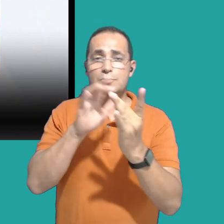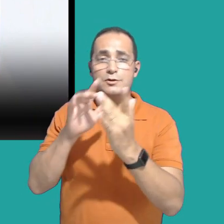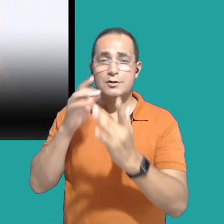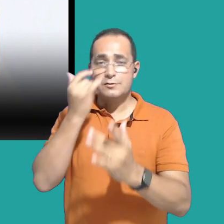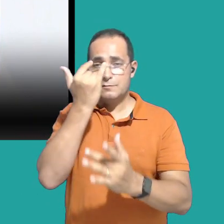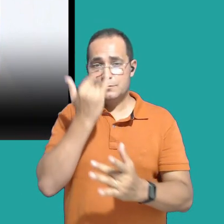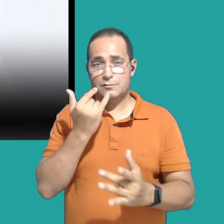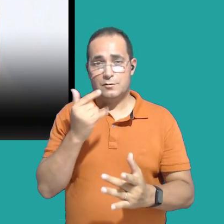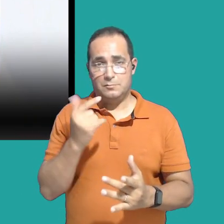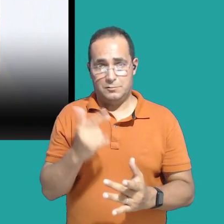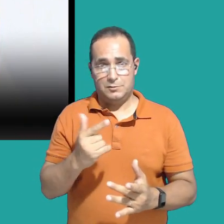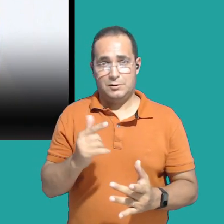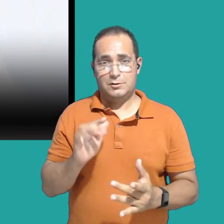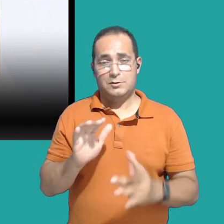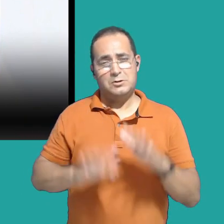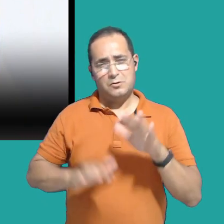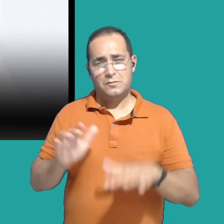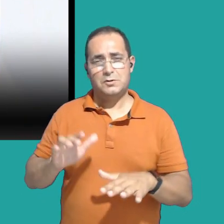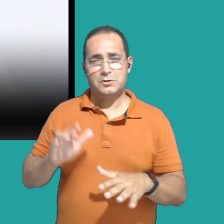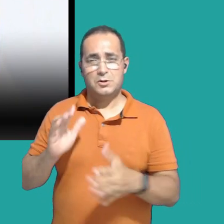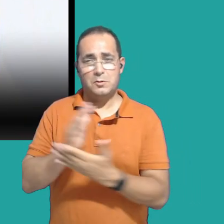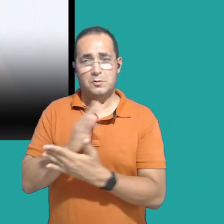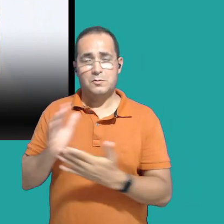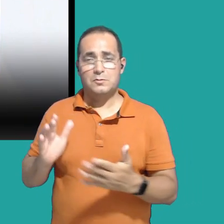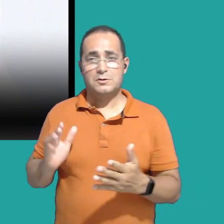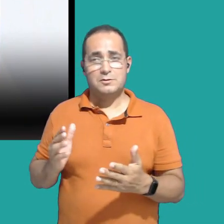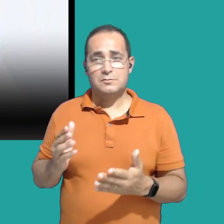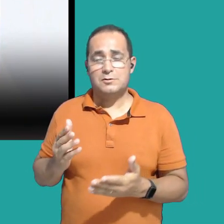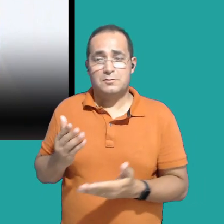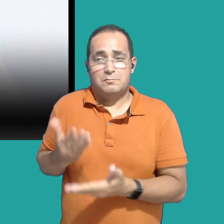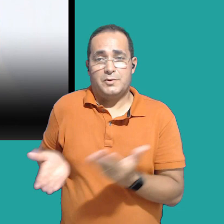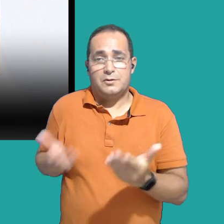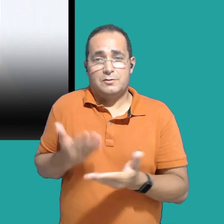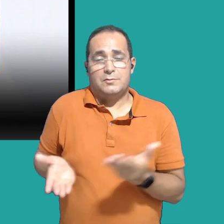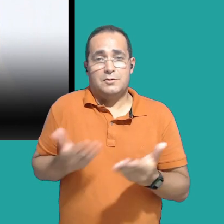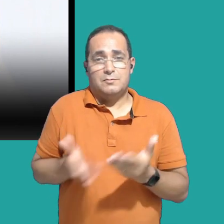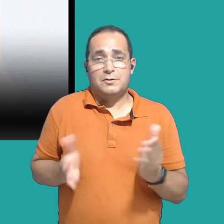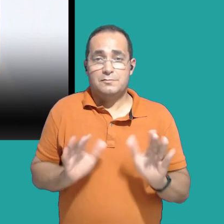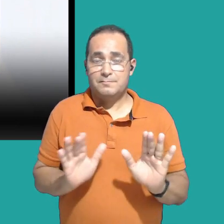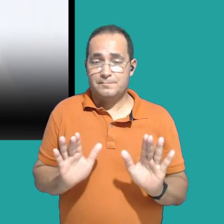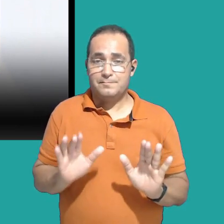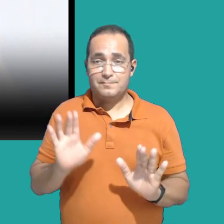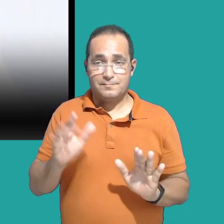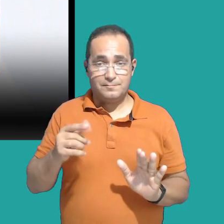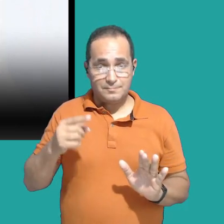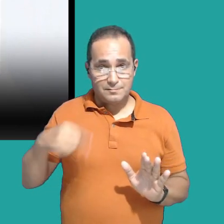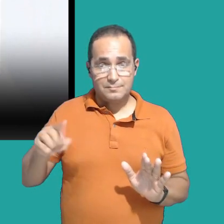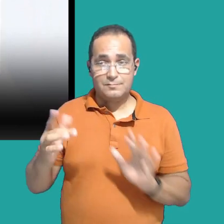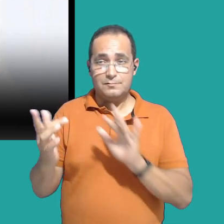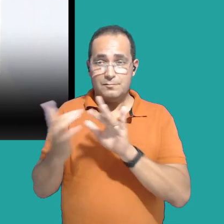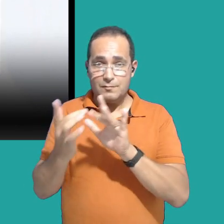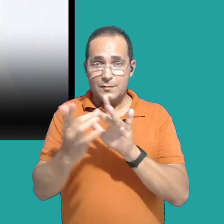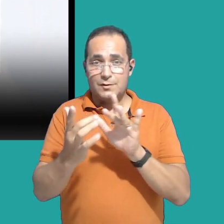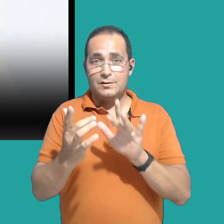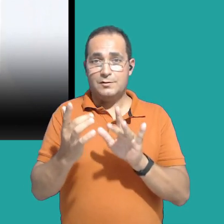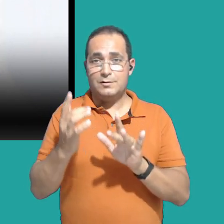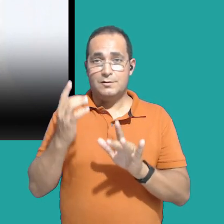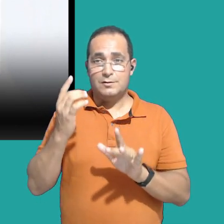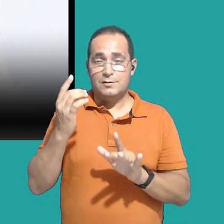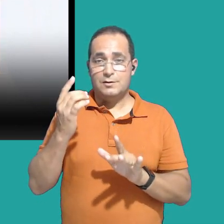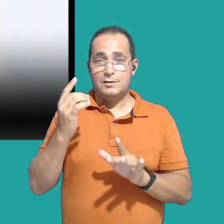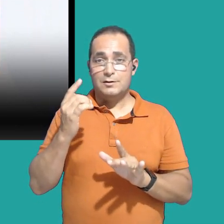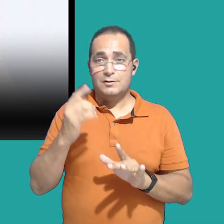aparentemente, para quem não teve contato com pessoas com deficiência visual, talvez algumas coisas passem batido, sabe? Sim, Mas sim. a gente